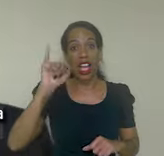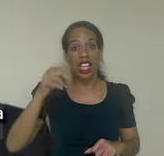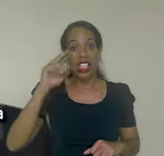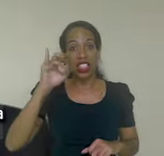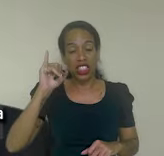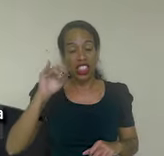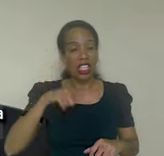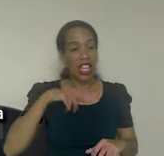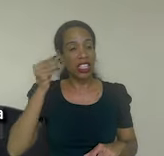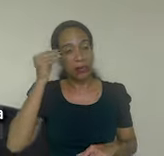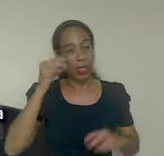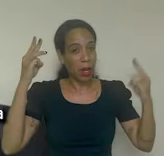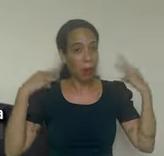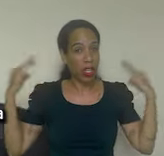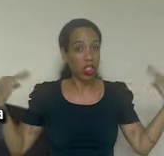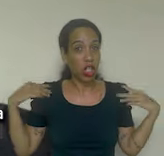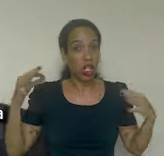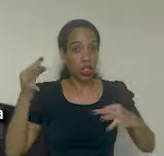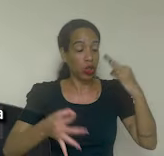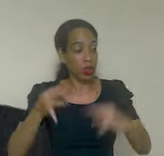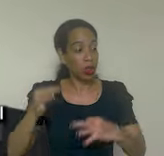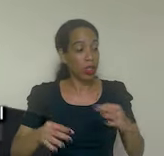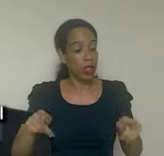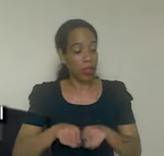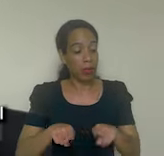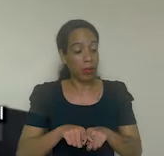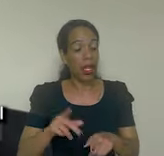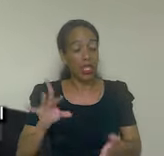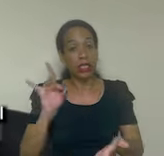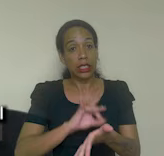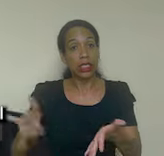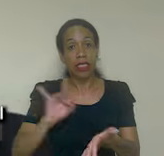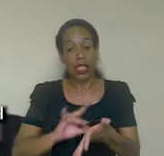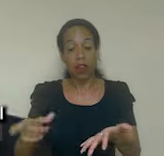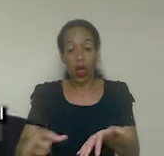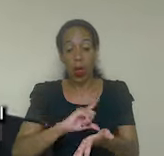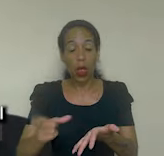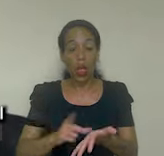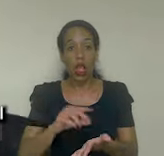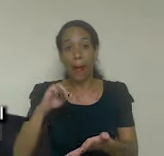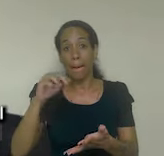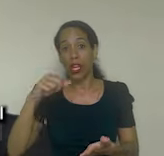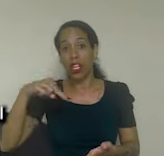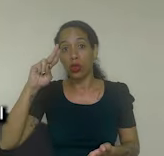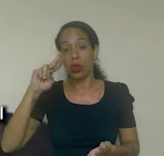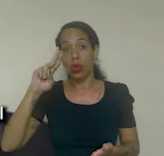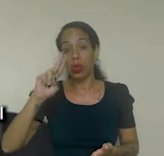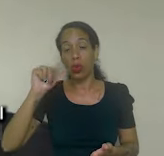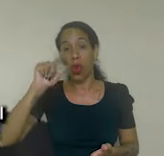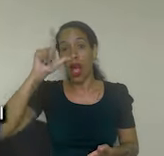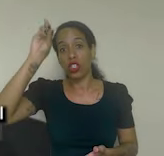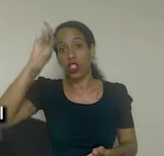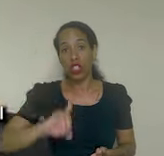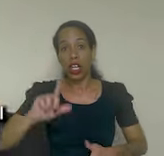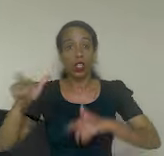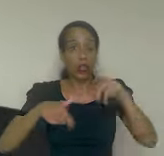tem uma grande experiência na magistratura e no judiciário como um todo. E ambas escreveram o livro chamado Manual Prático de